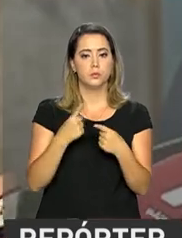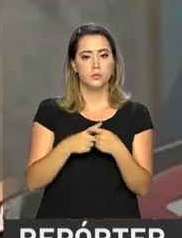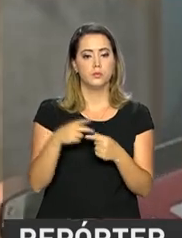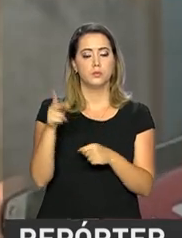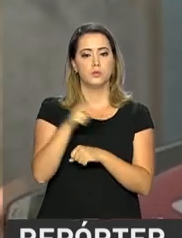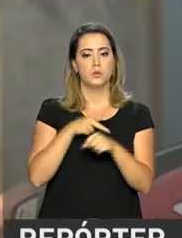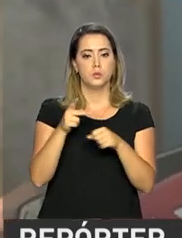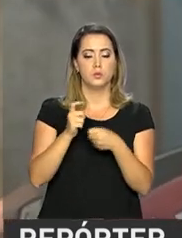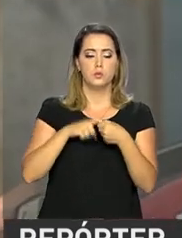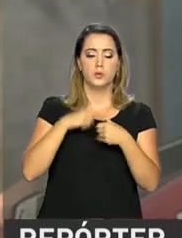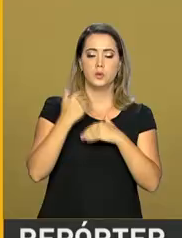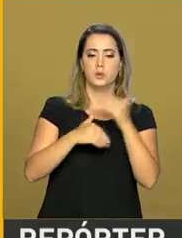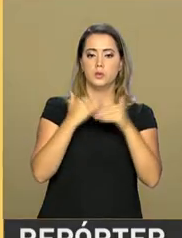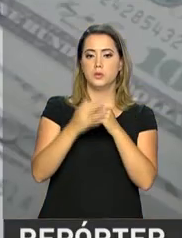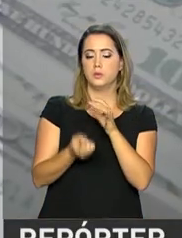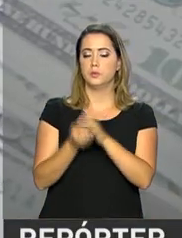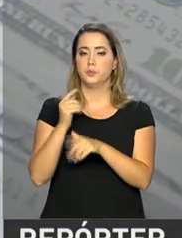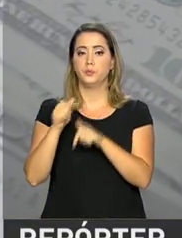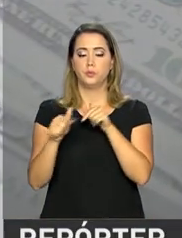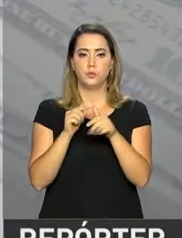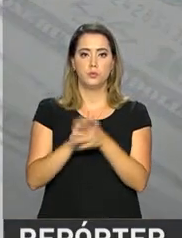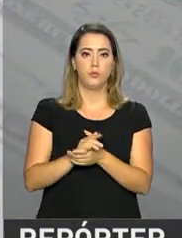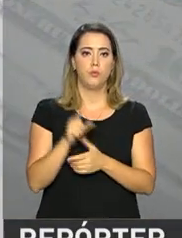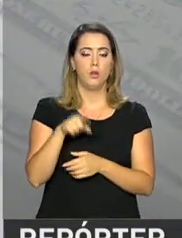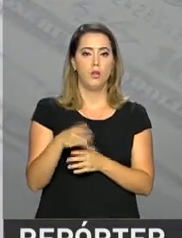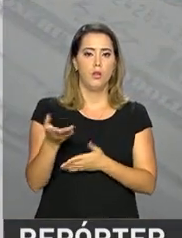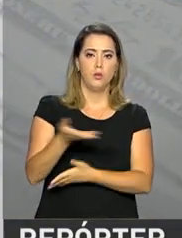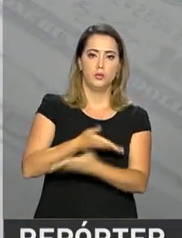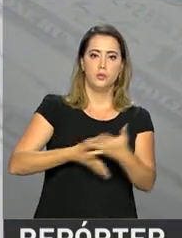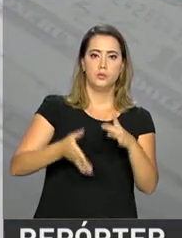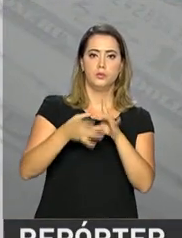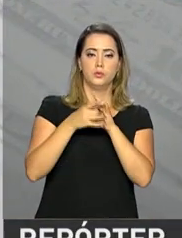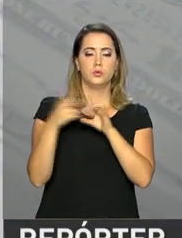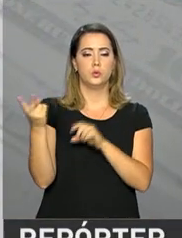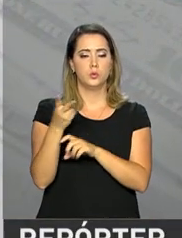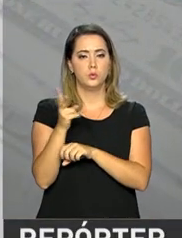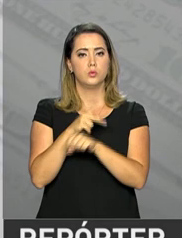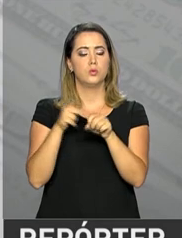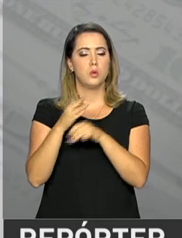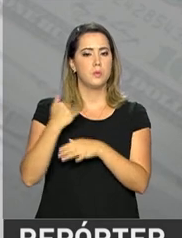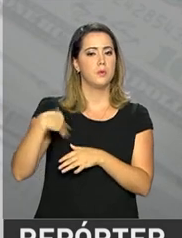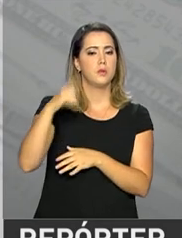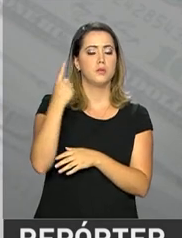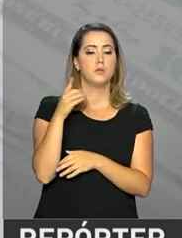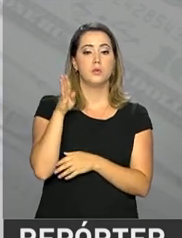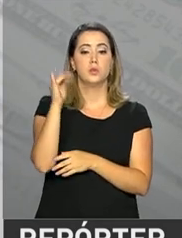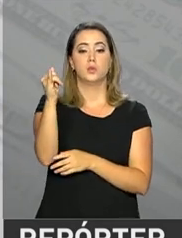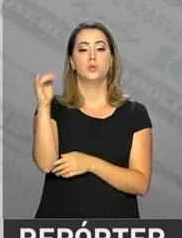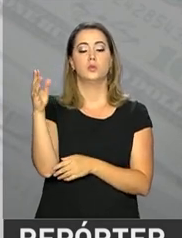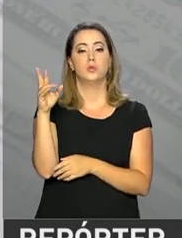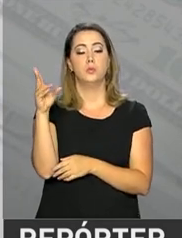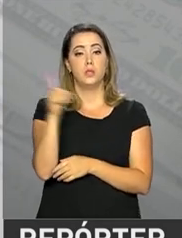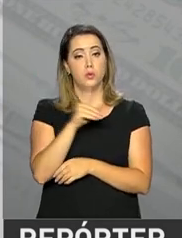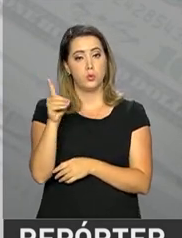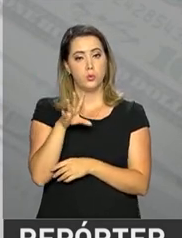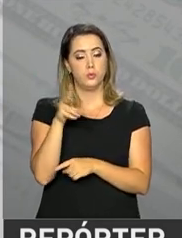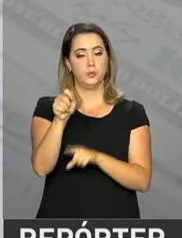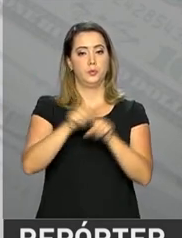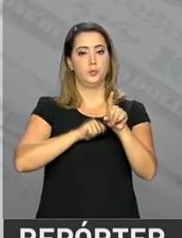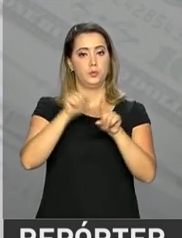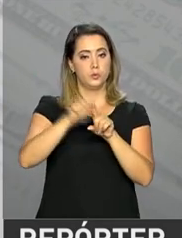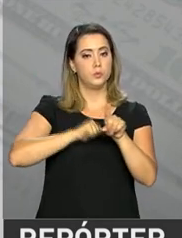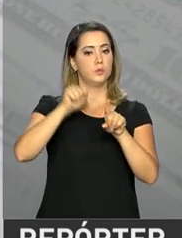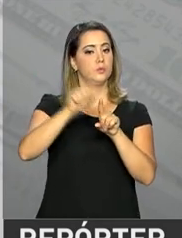está voltando a crescer e criar emprego. As relações comerciais entre os dois países movimentam cerca de US$ 1 bilhão todos os meses.